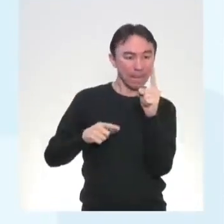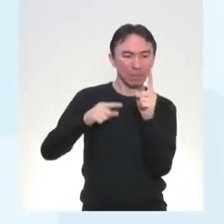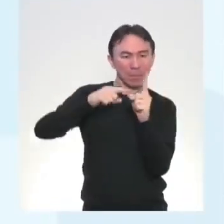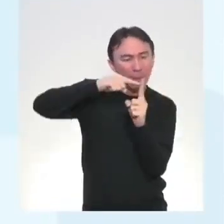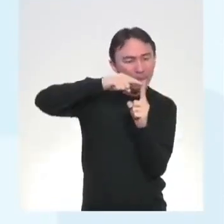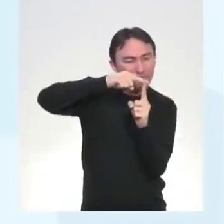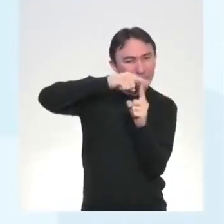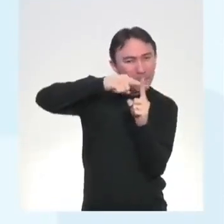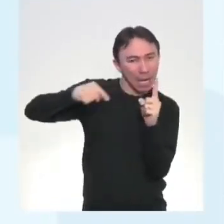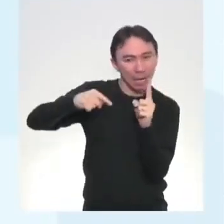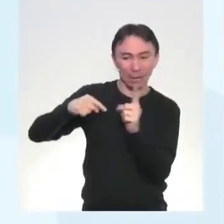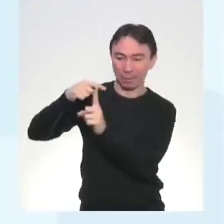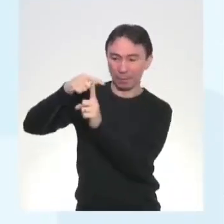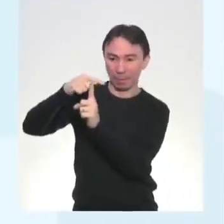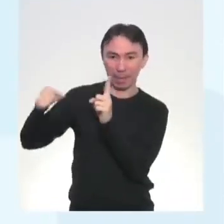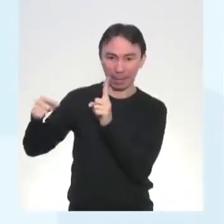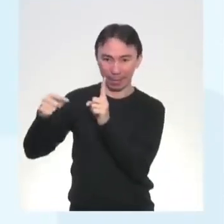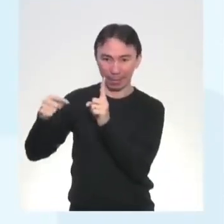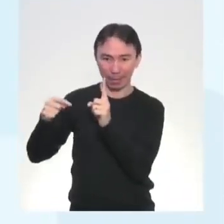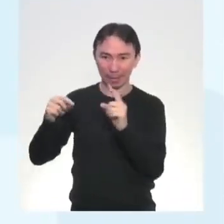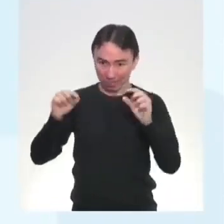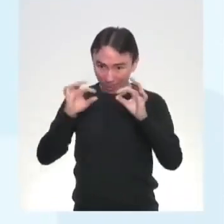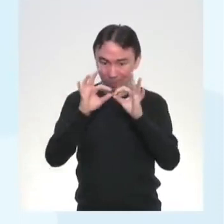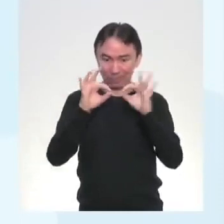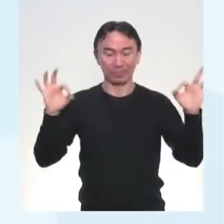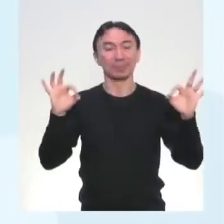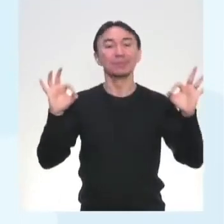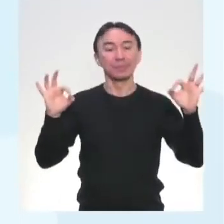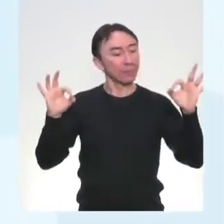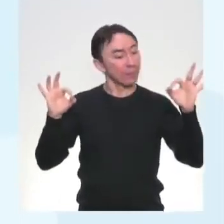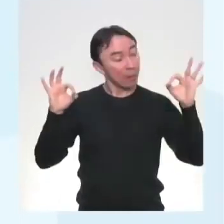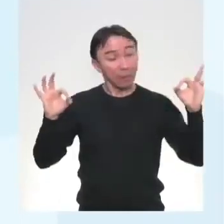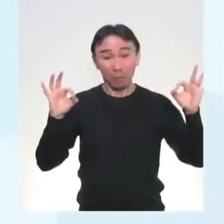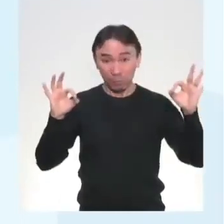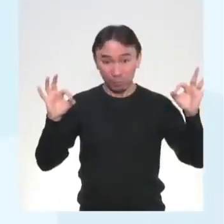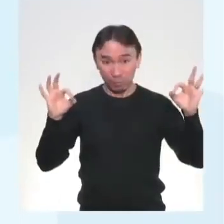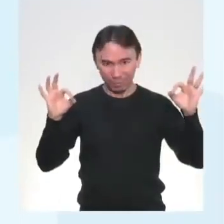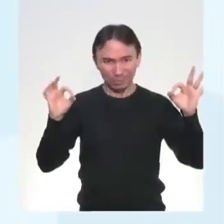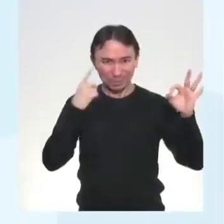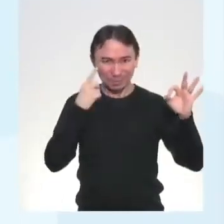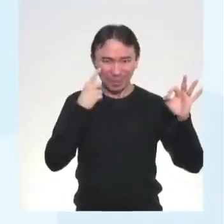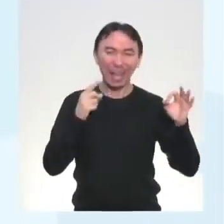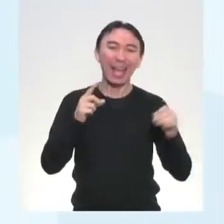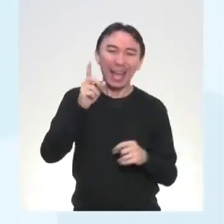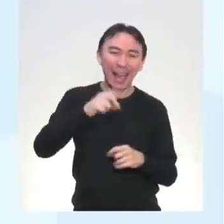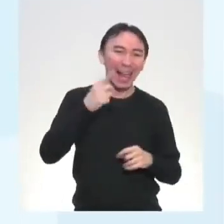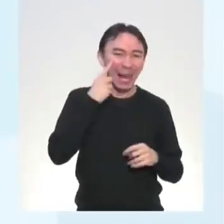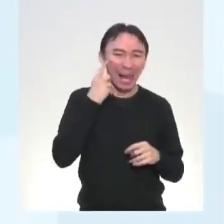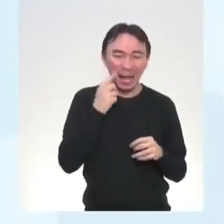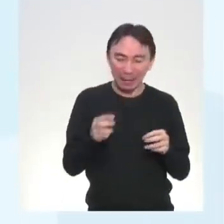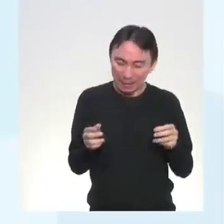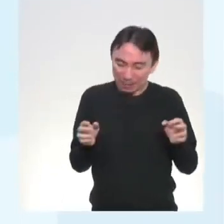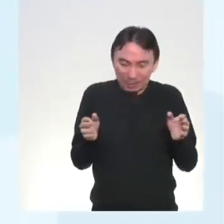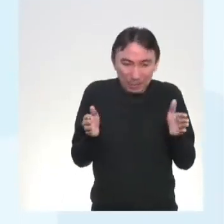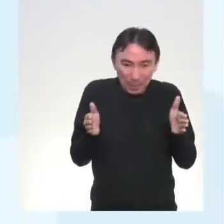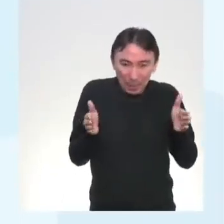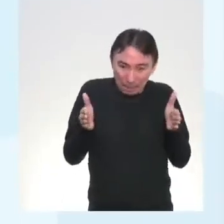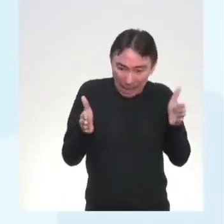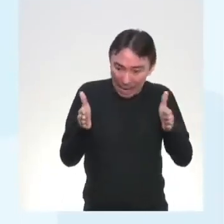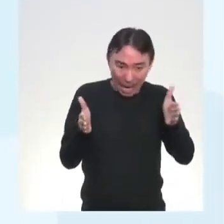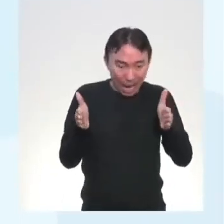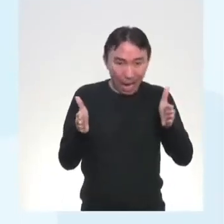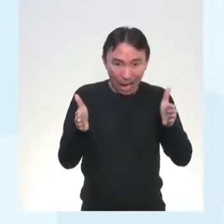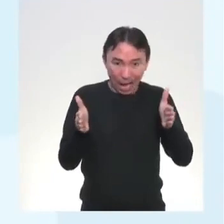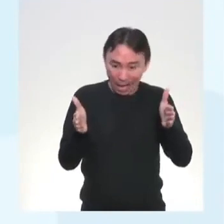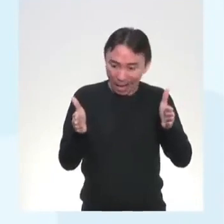2 tracinhos, na verdade, né? Muito bem. Esses 2 tracinhos, esse pedacinho, né, que eu delimitei com esses 2